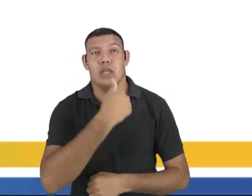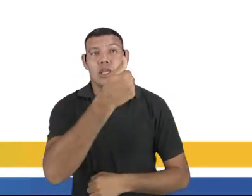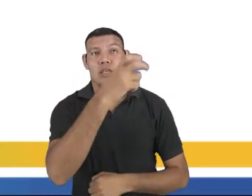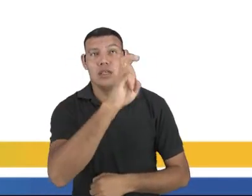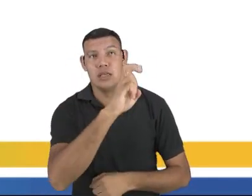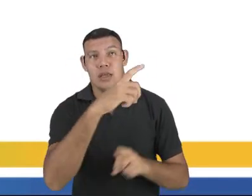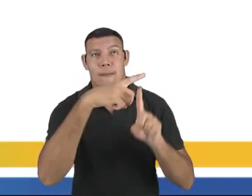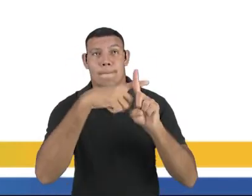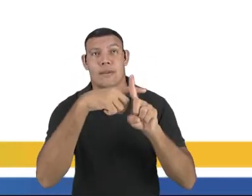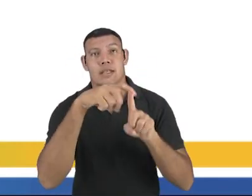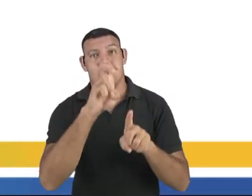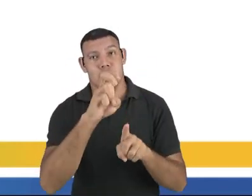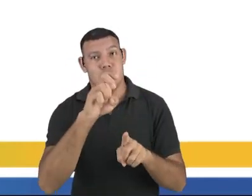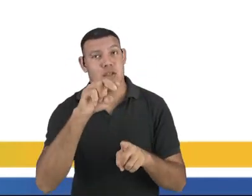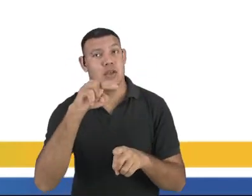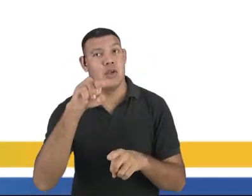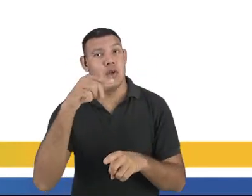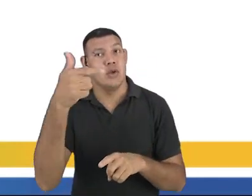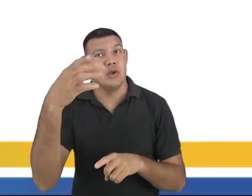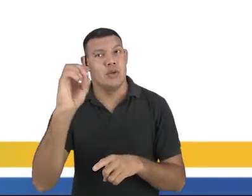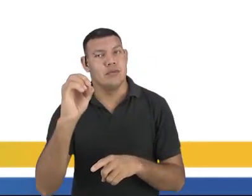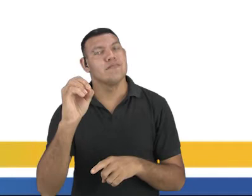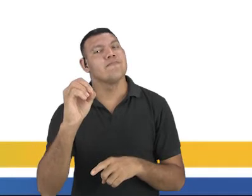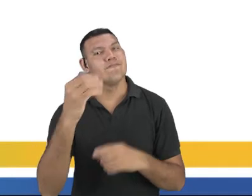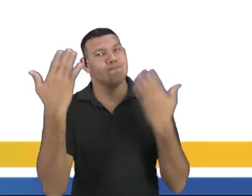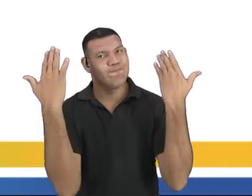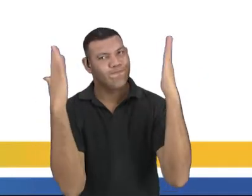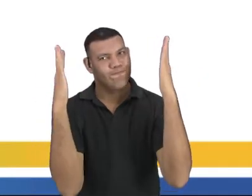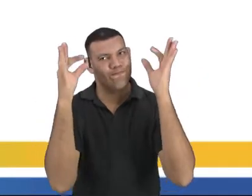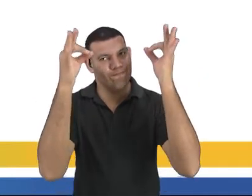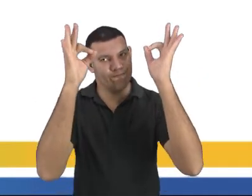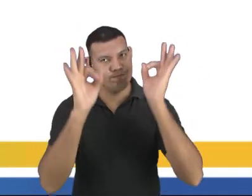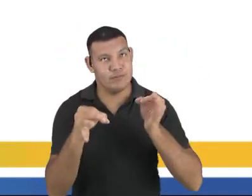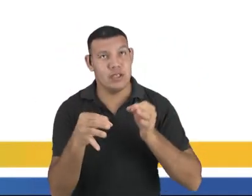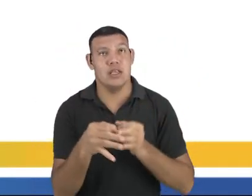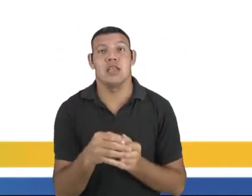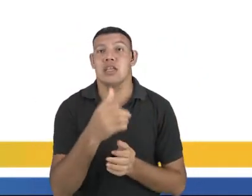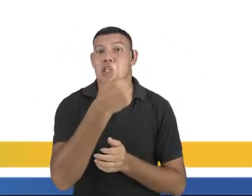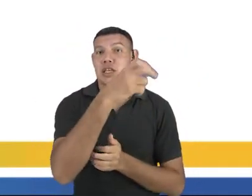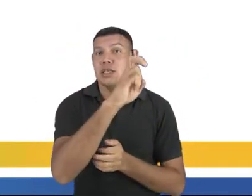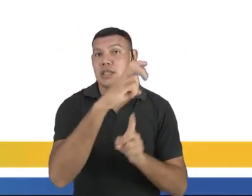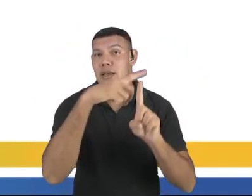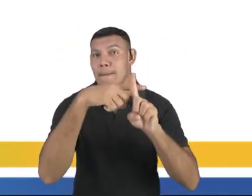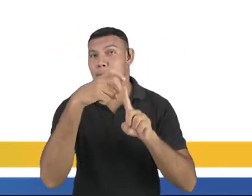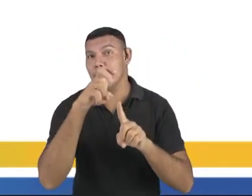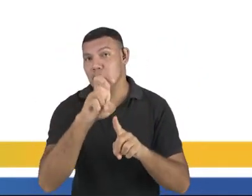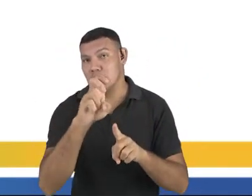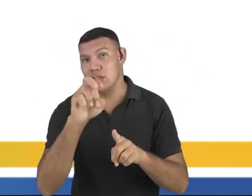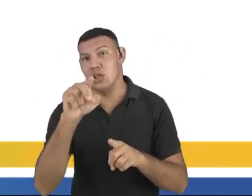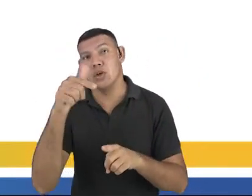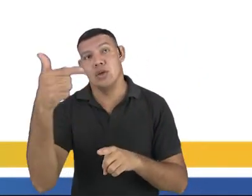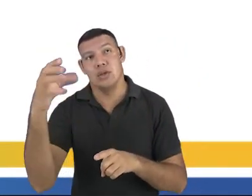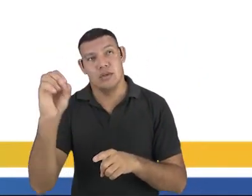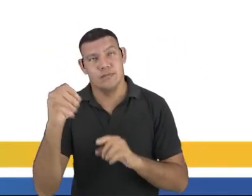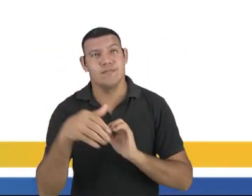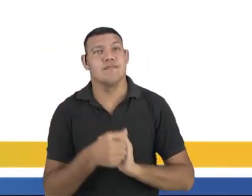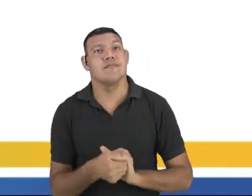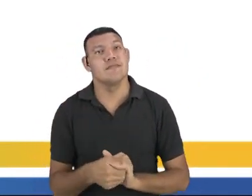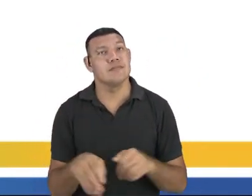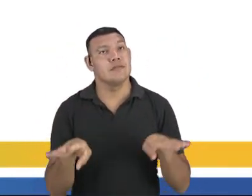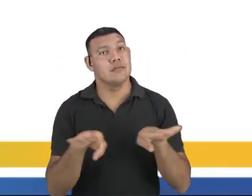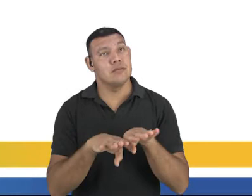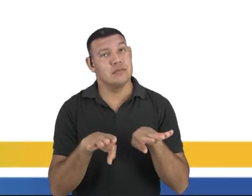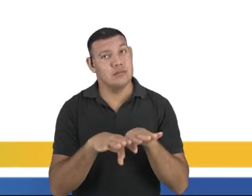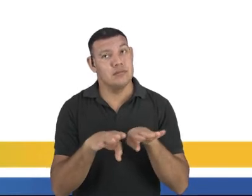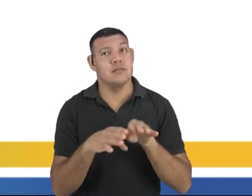Parabéns você acertou o que quando você adiciona na verdade 15 + 5 = 20 e a